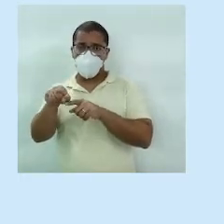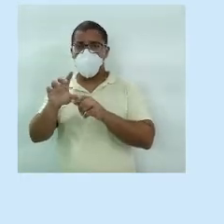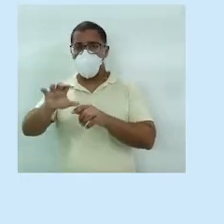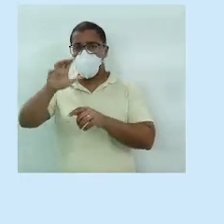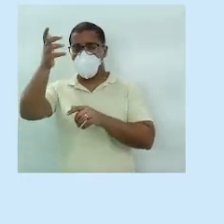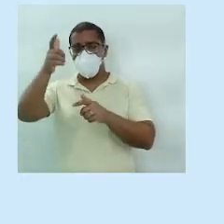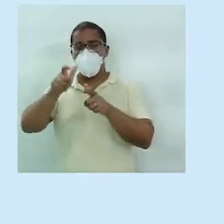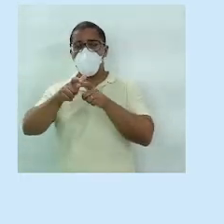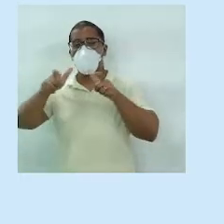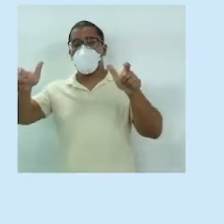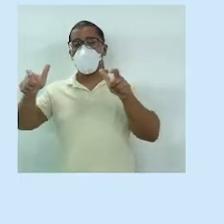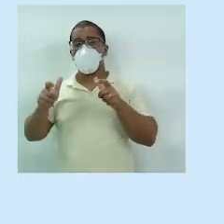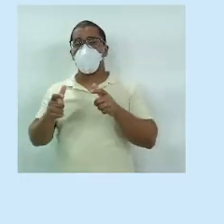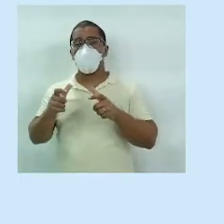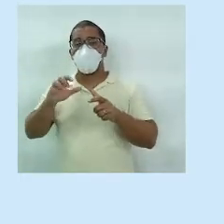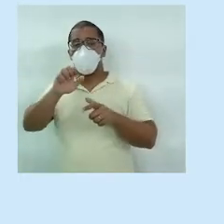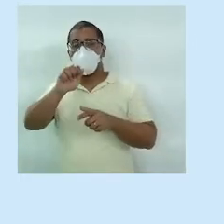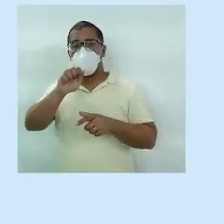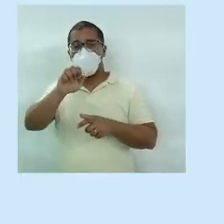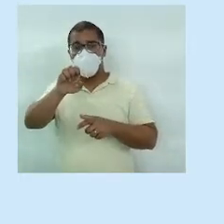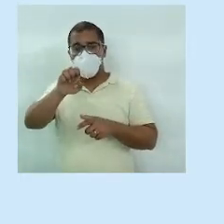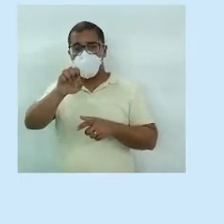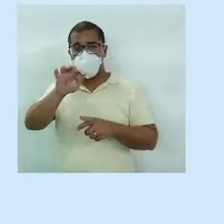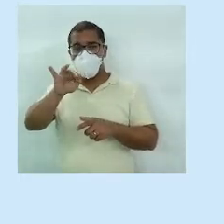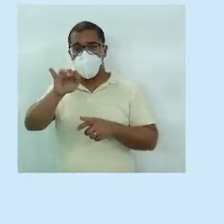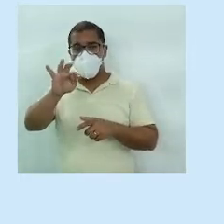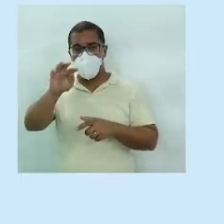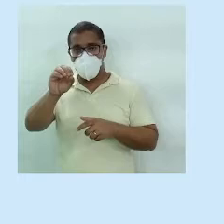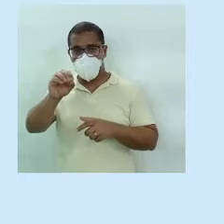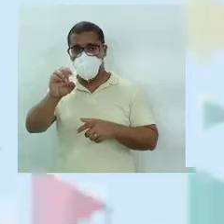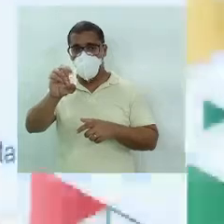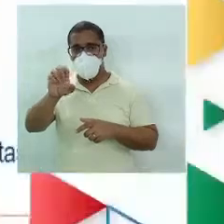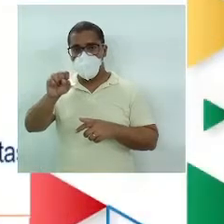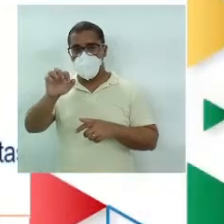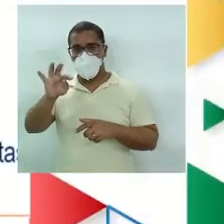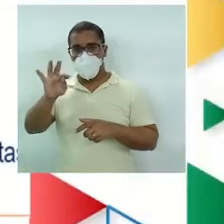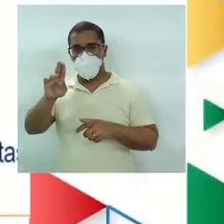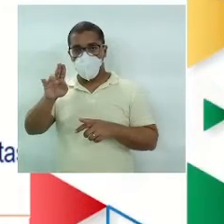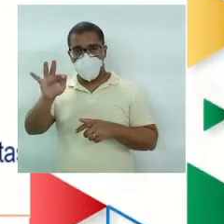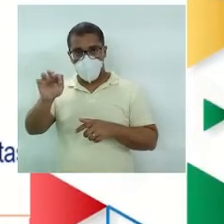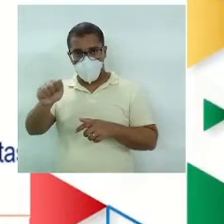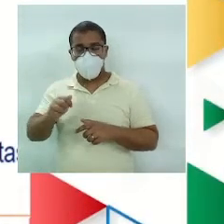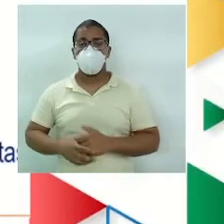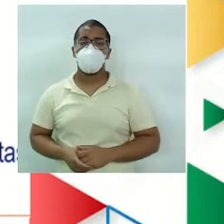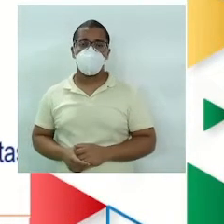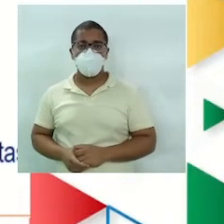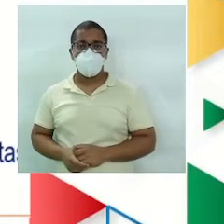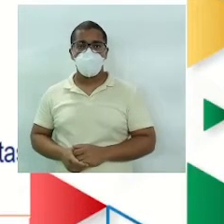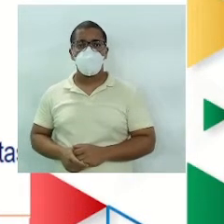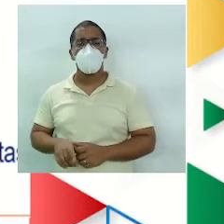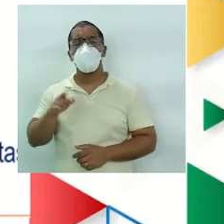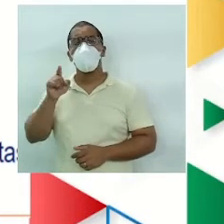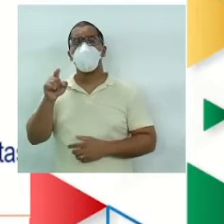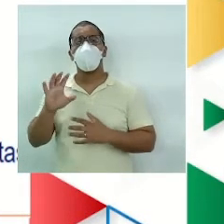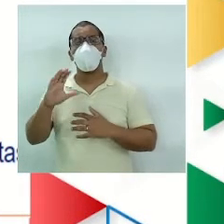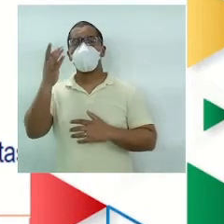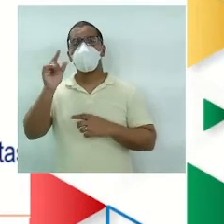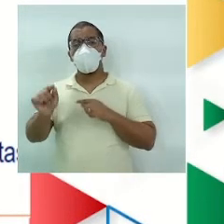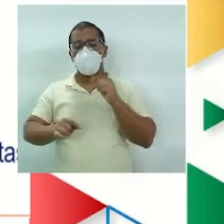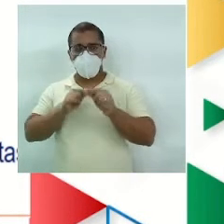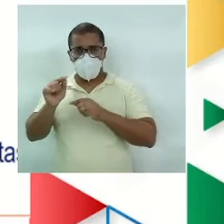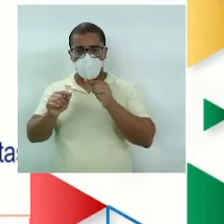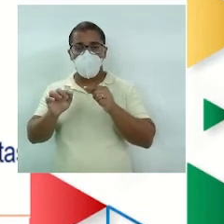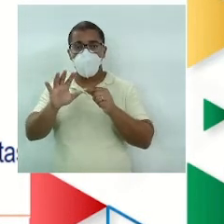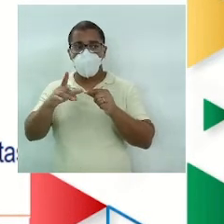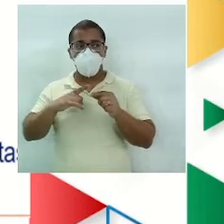o aumento do efeito estufa, tá certo? Vamos lá, na tela. Efeito estufa e o aquecimento global.